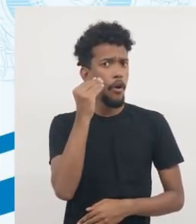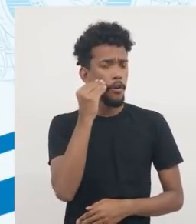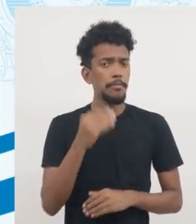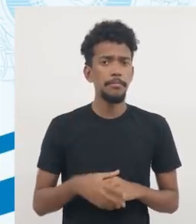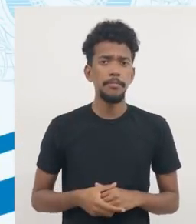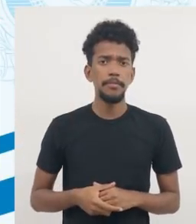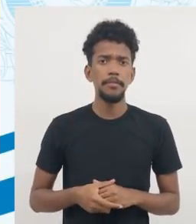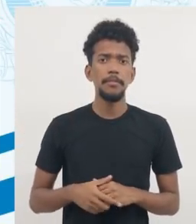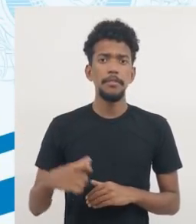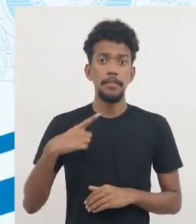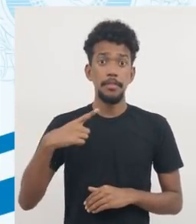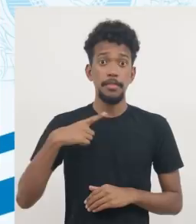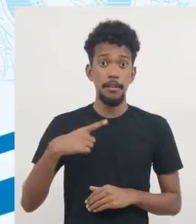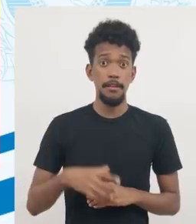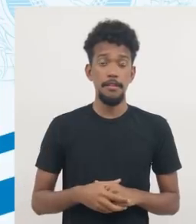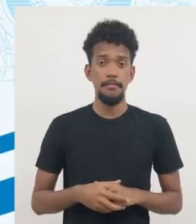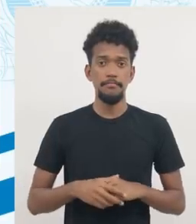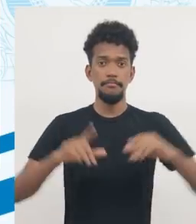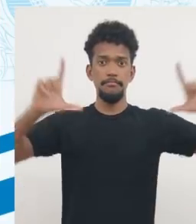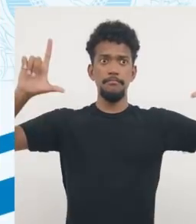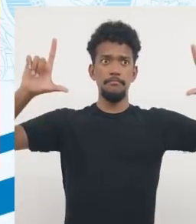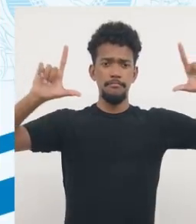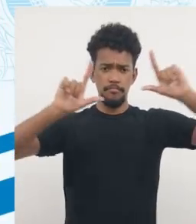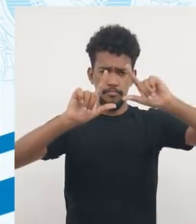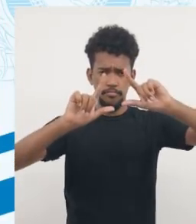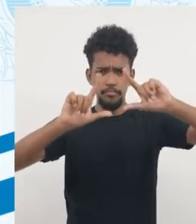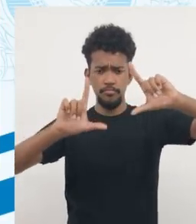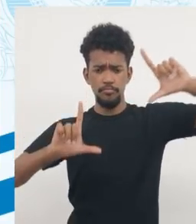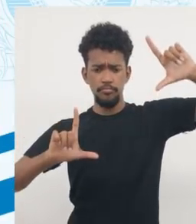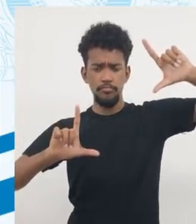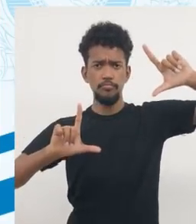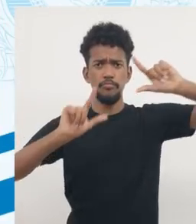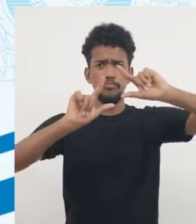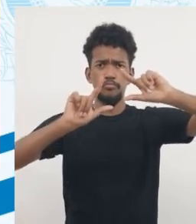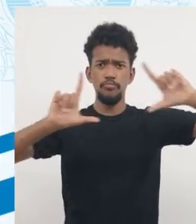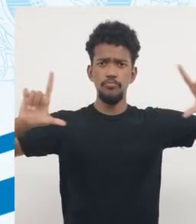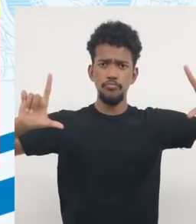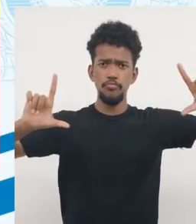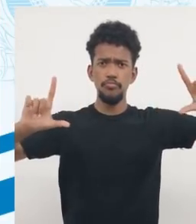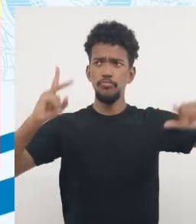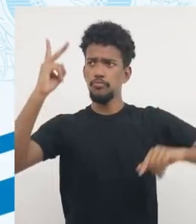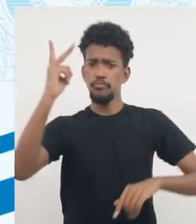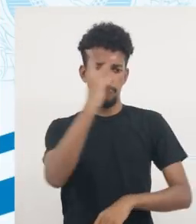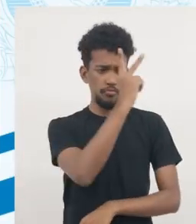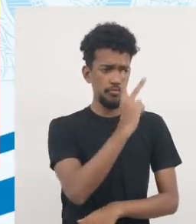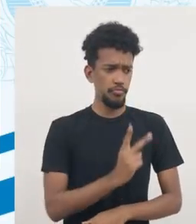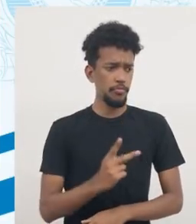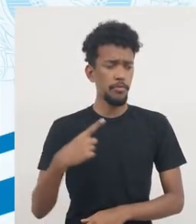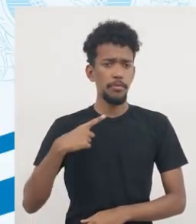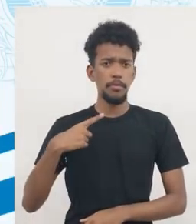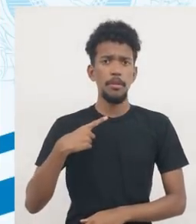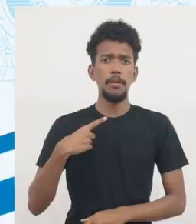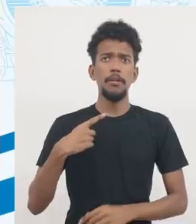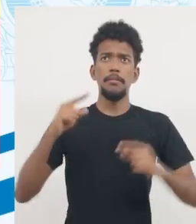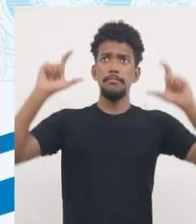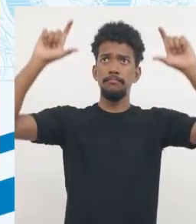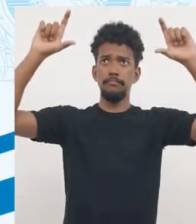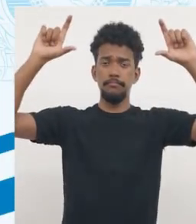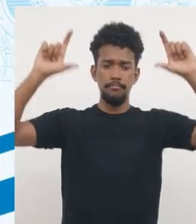Observe. 4 dessas figuras são ampliações ou reduções, 2 a 2. Esses